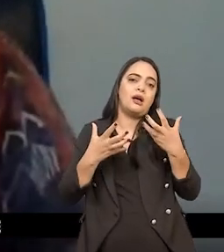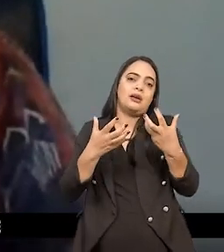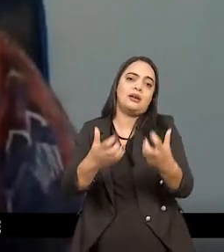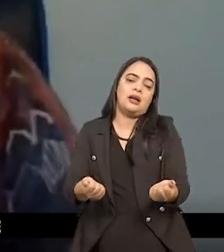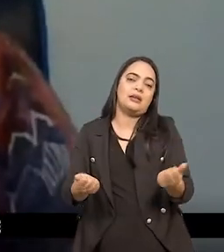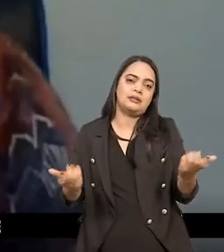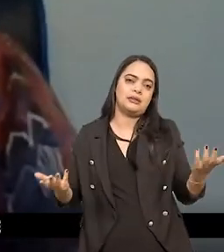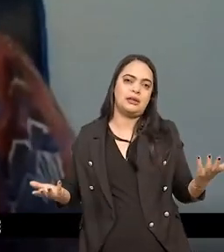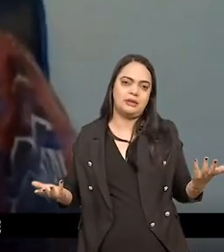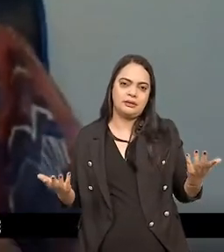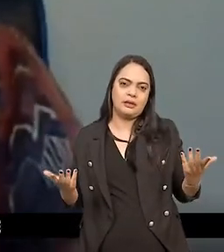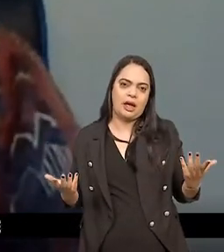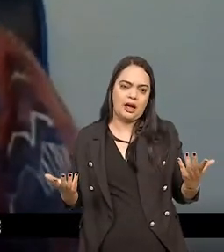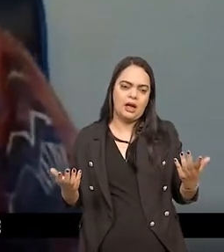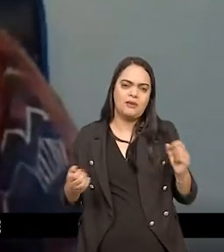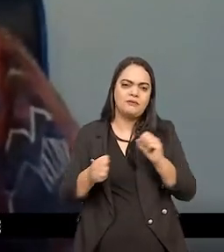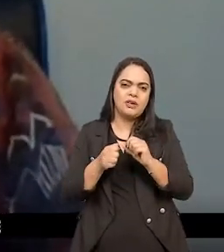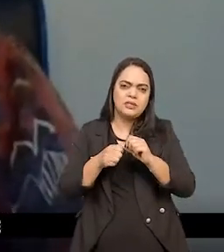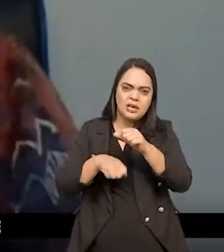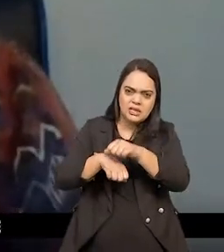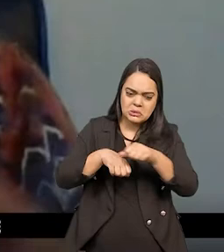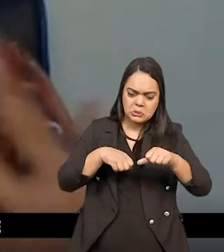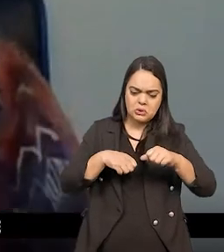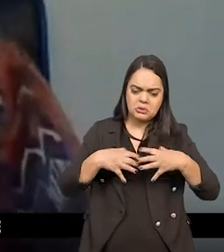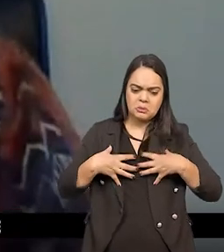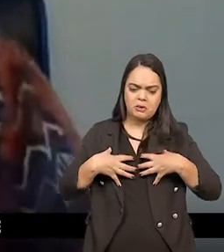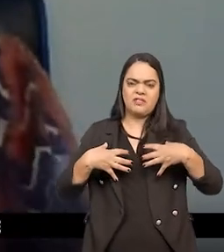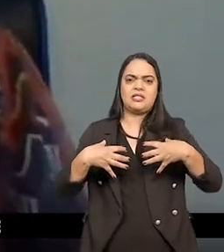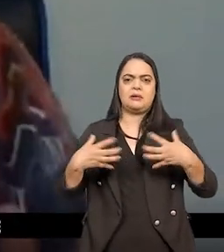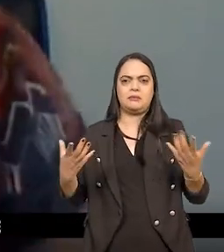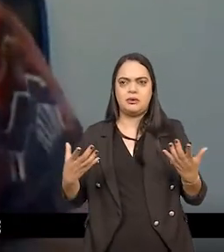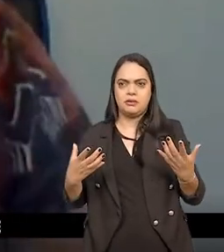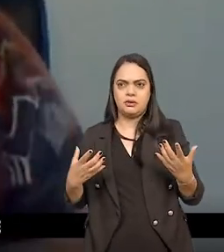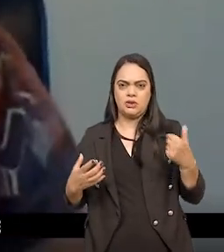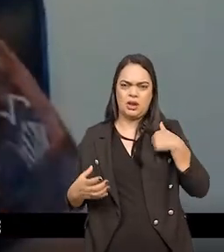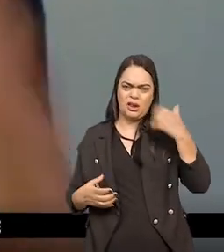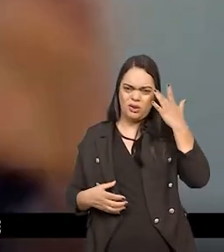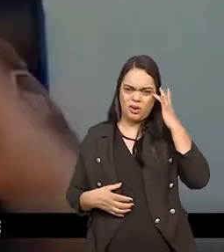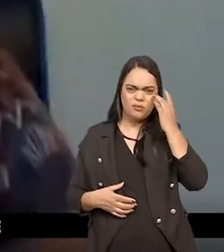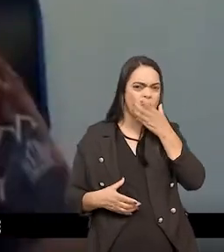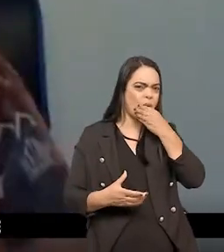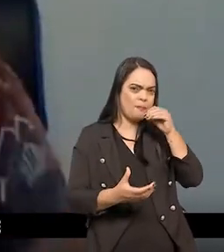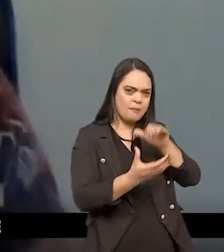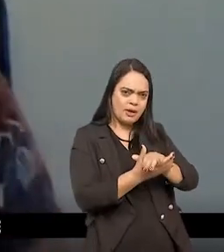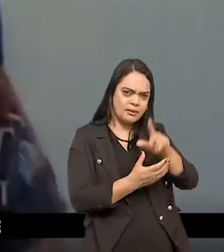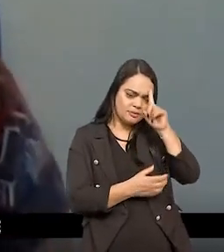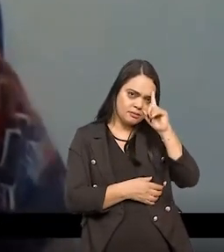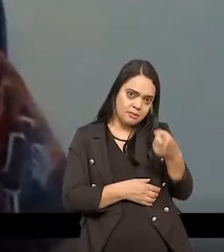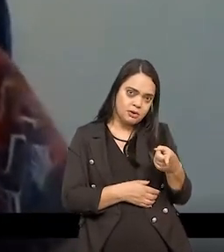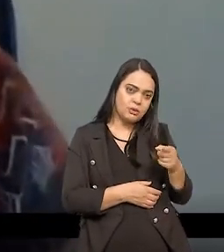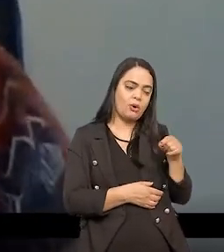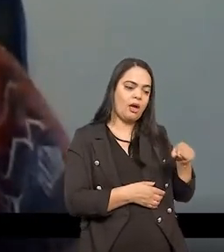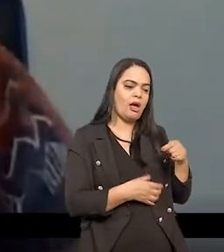para colocar um implante, aí o marido, acho que foi o marido dela que trouxe isso, para que ela fosse visivelmente